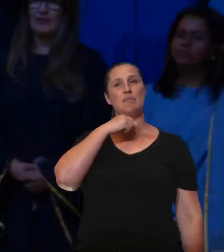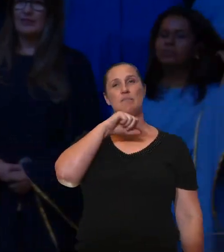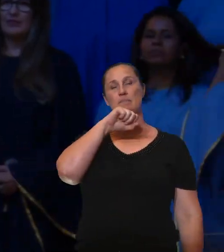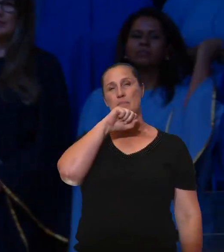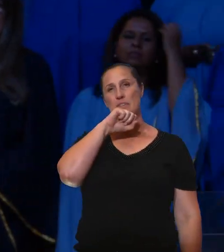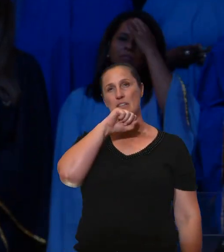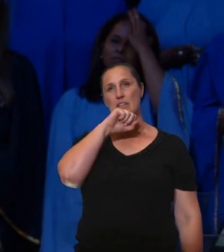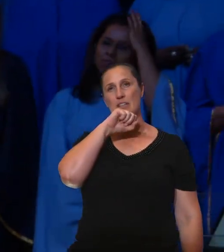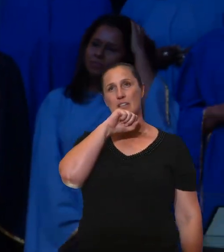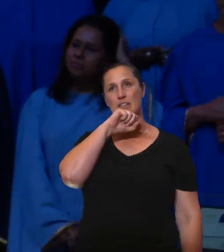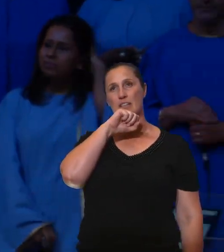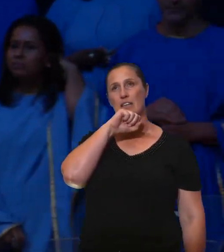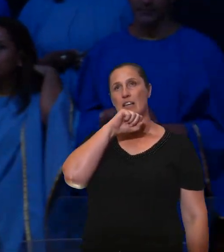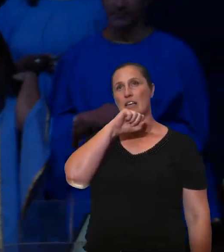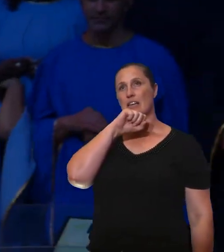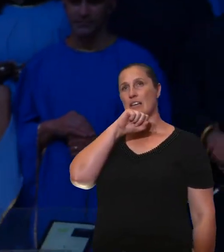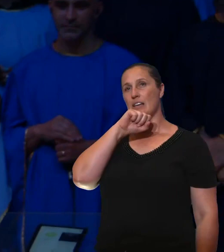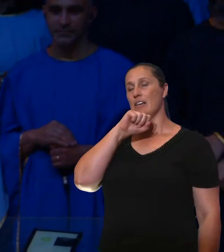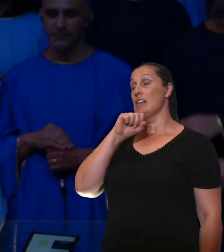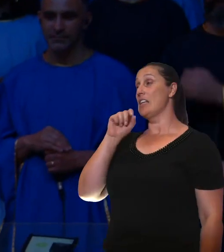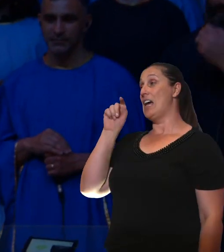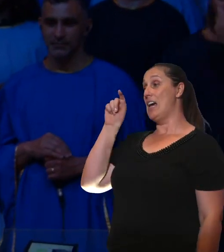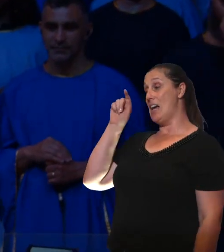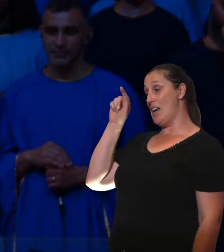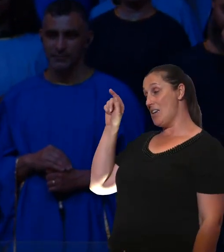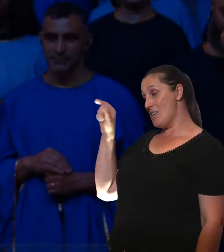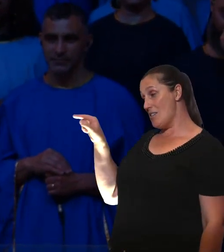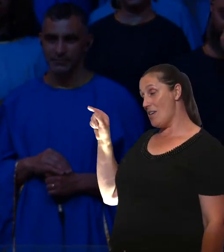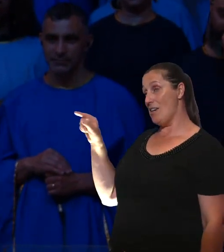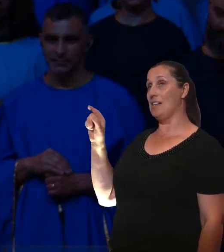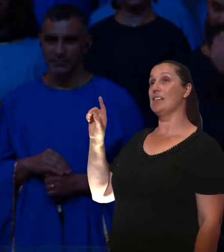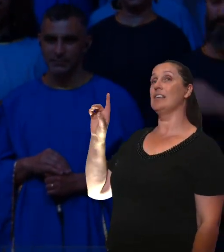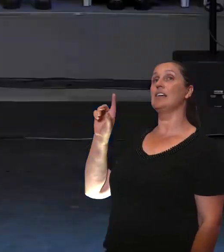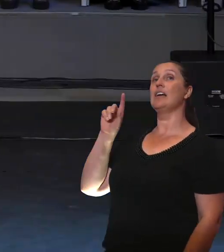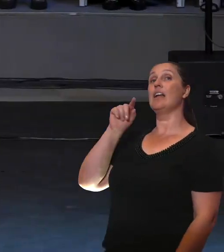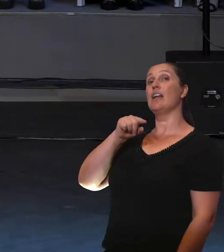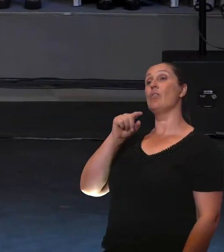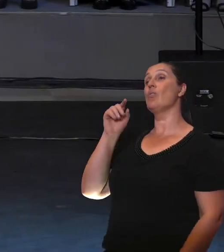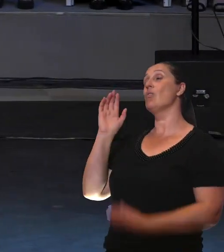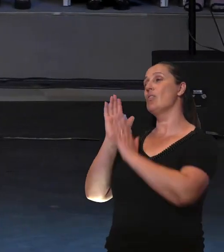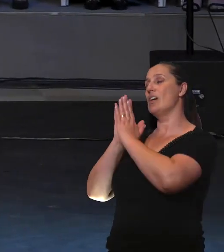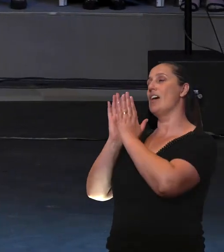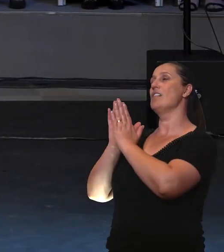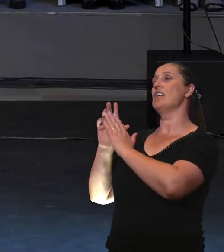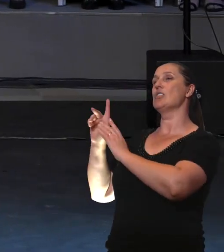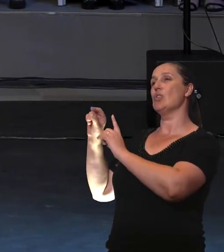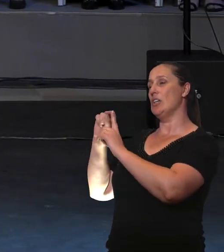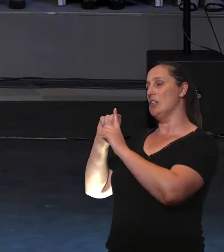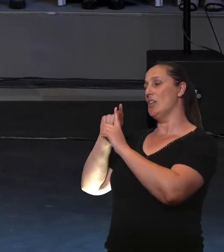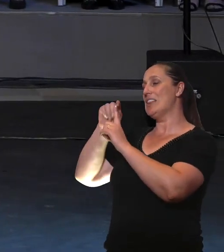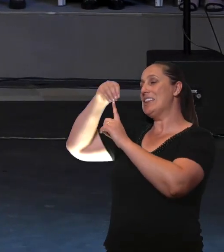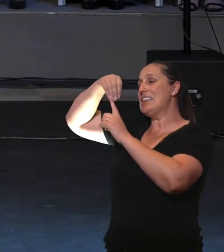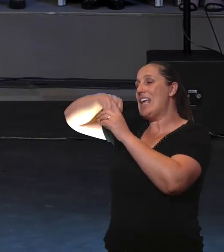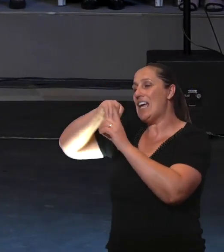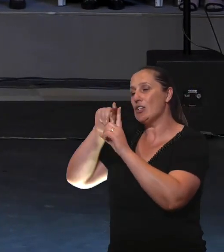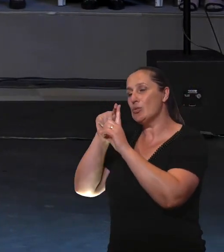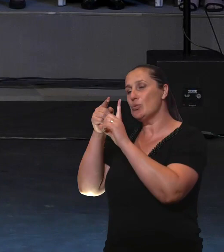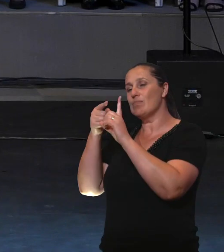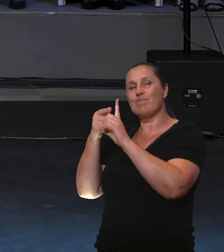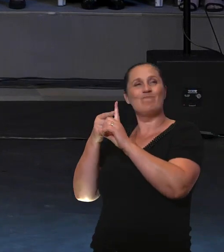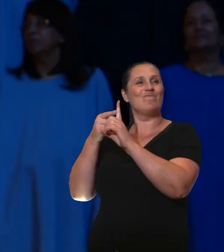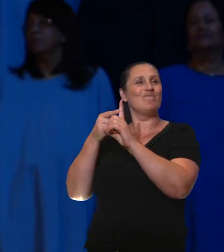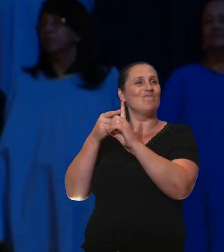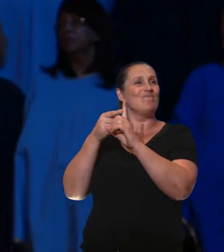aquele a qual ela orava, era um escolhido de Deus, desde o ventre dela, e